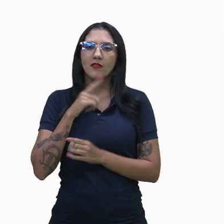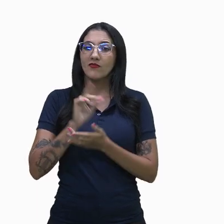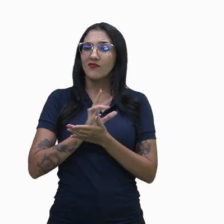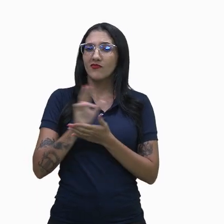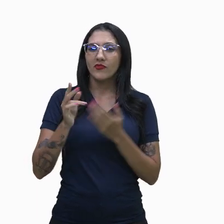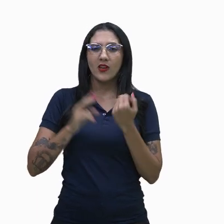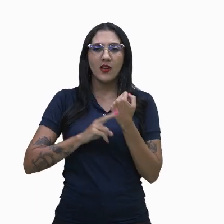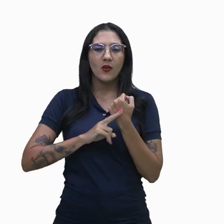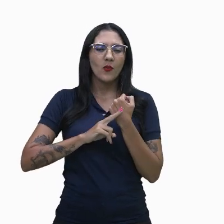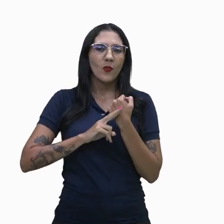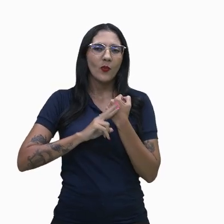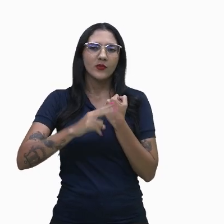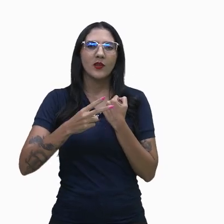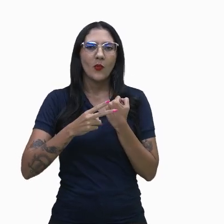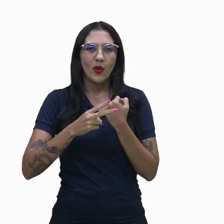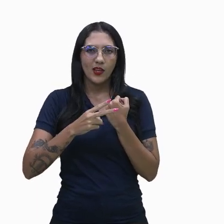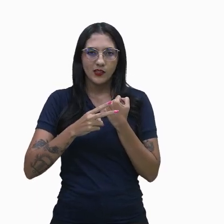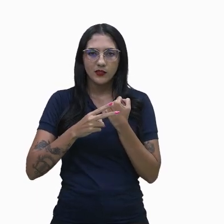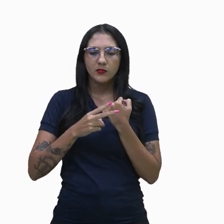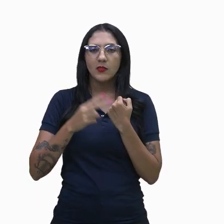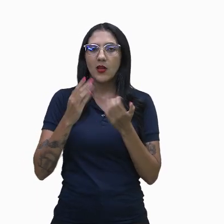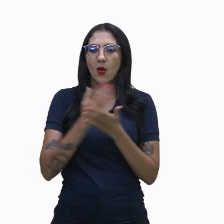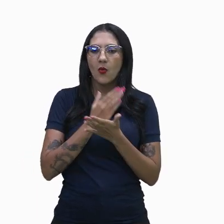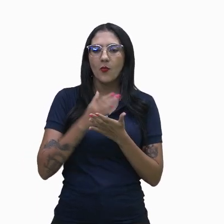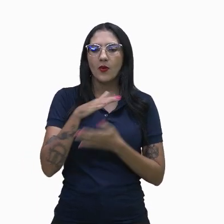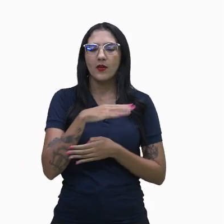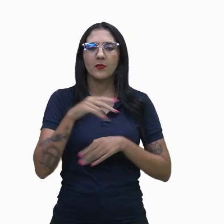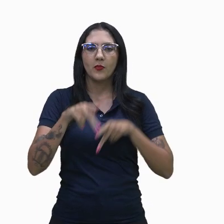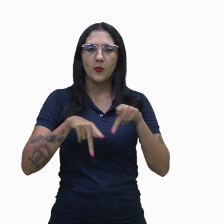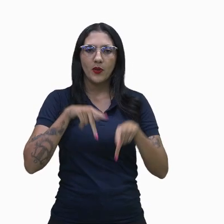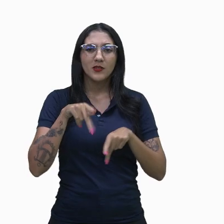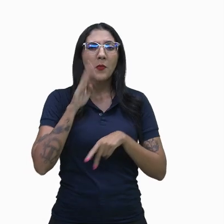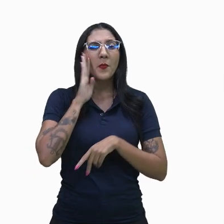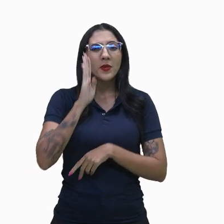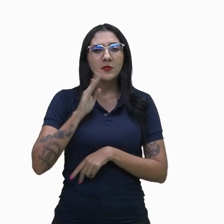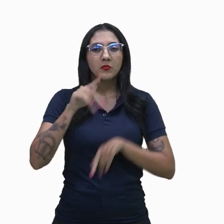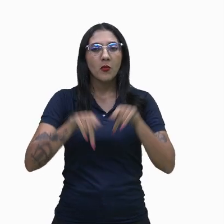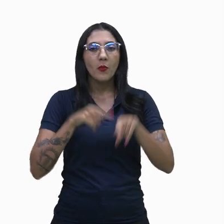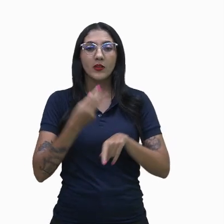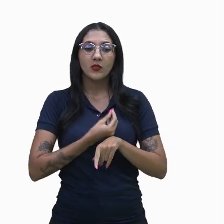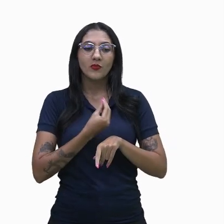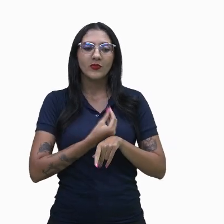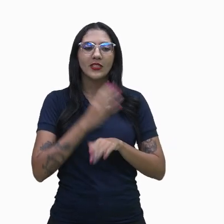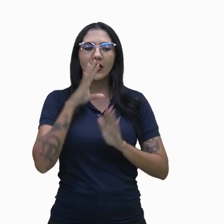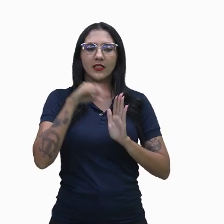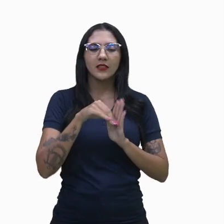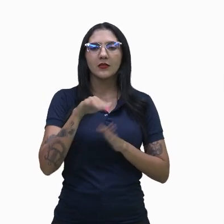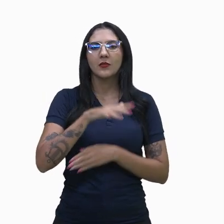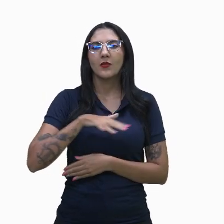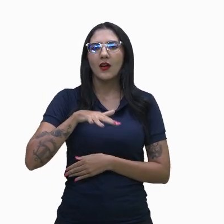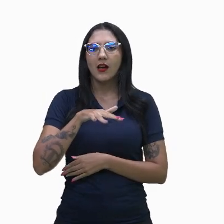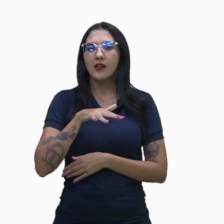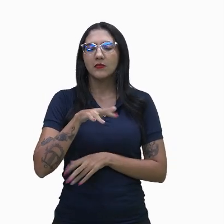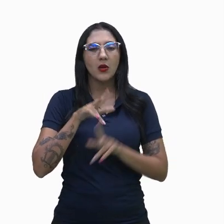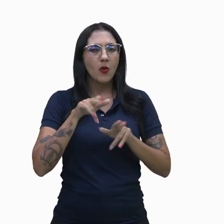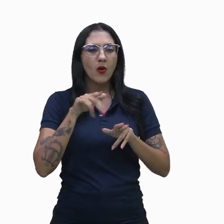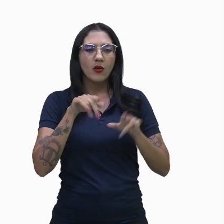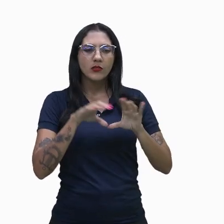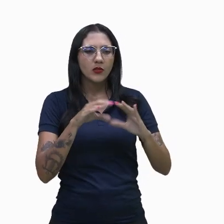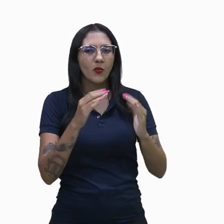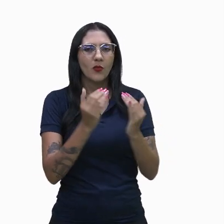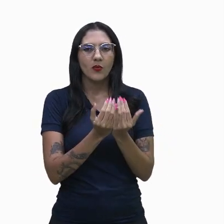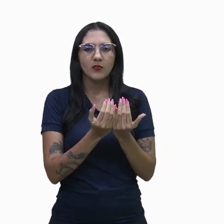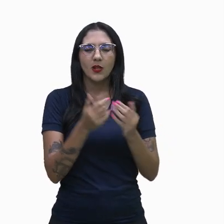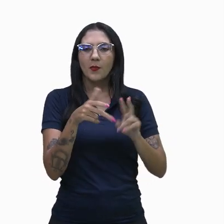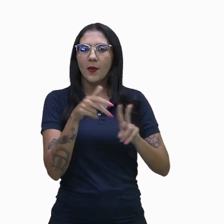drásticas para as populações, principalmente as populações que vivem nessa região. como é o caso das populações indígenas, né,